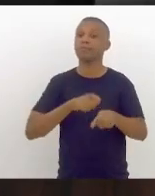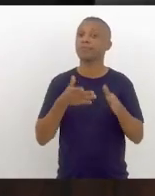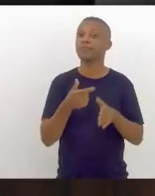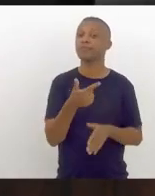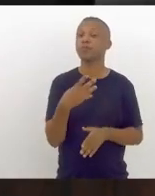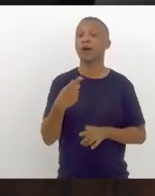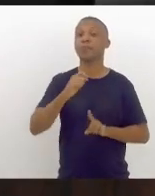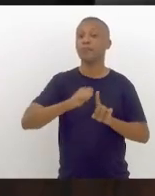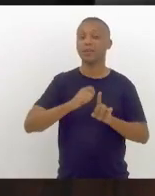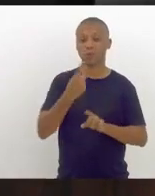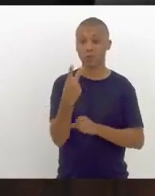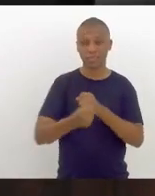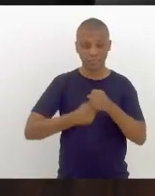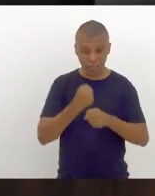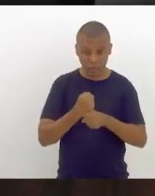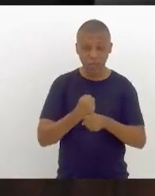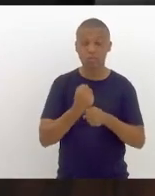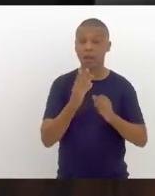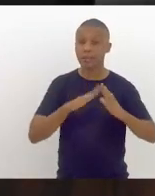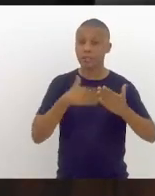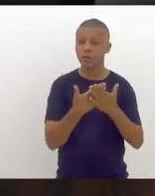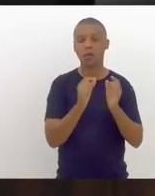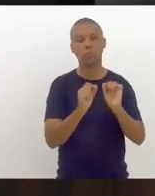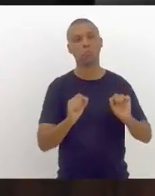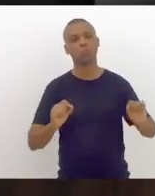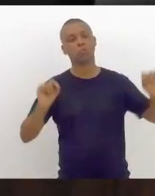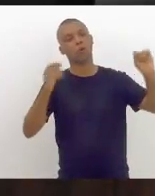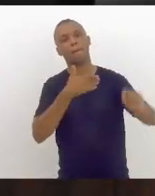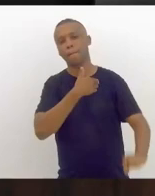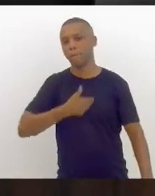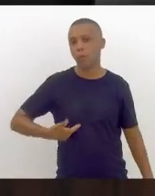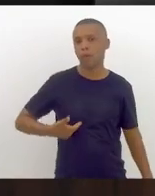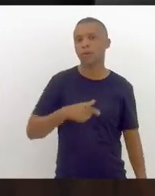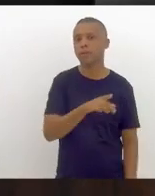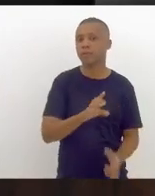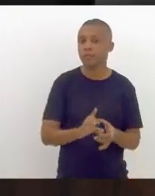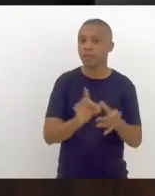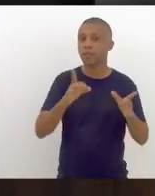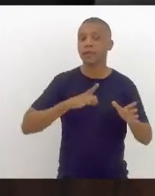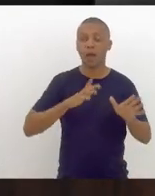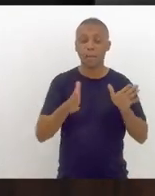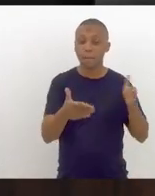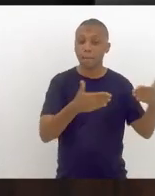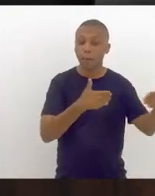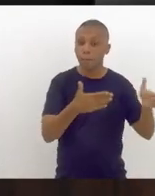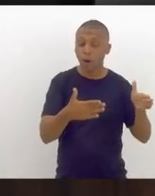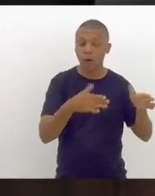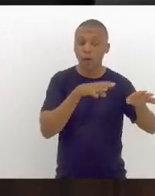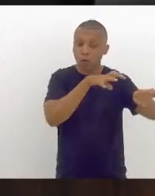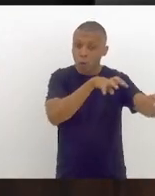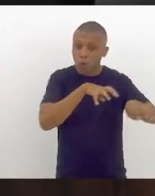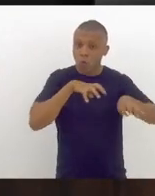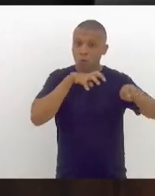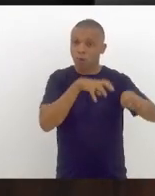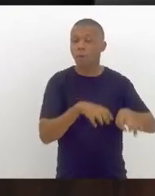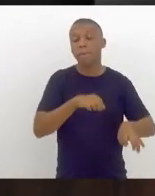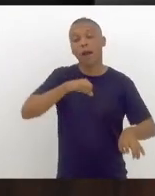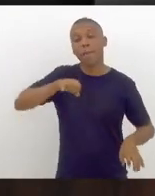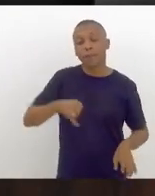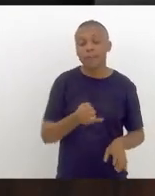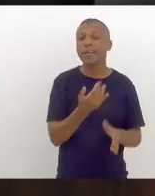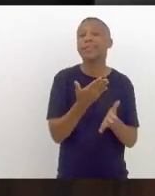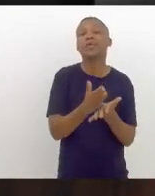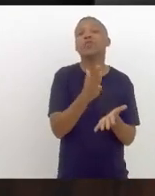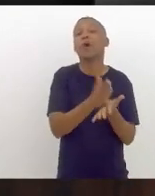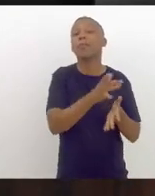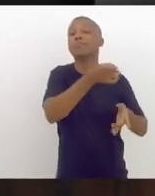meses meses as escolas públicas da Regional de ensino disponibiliza em composteiras orgânica para reaproveitamento das